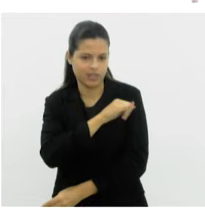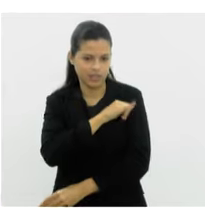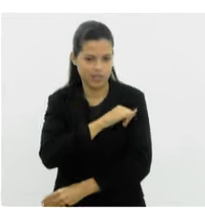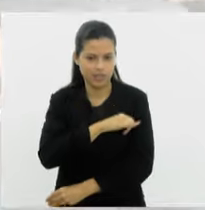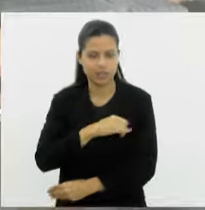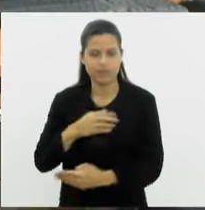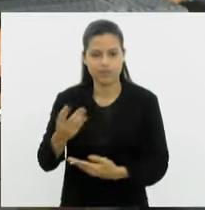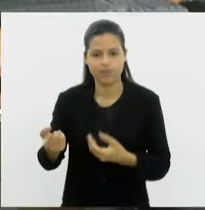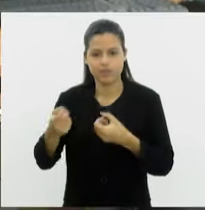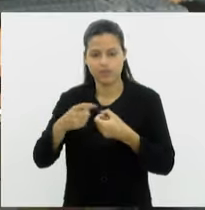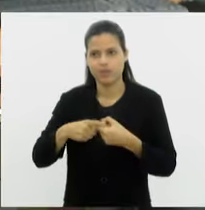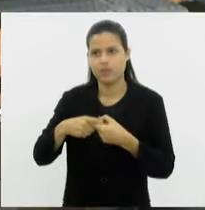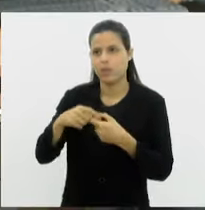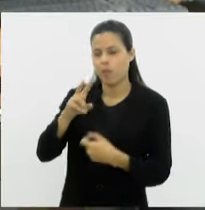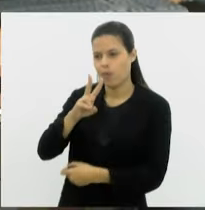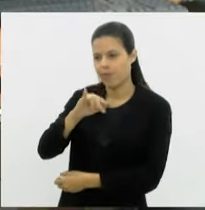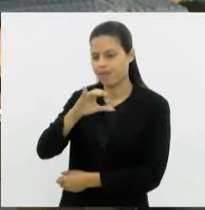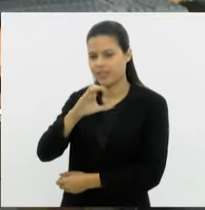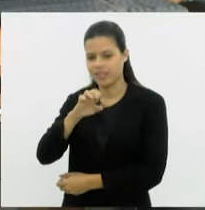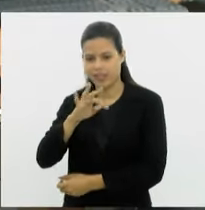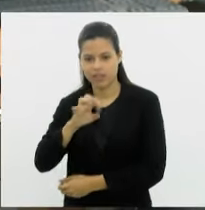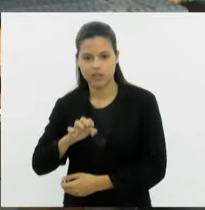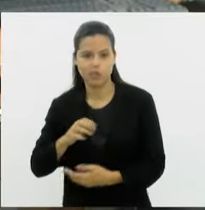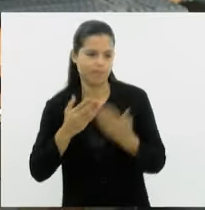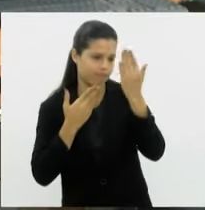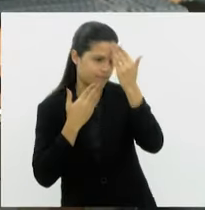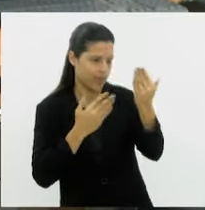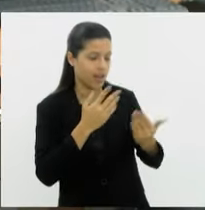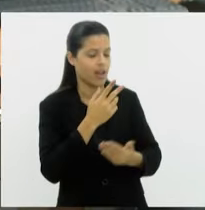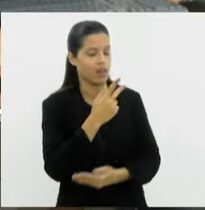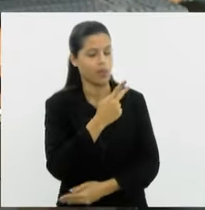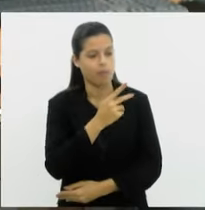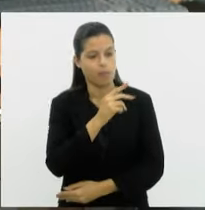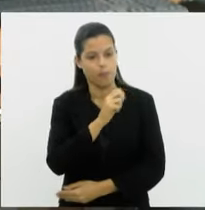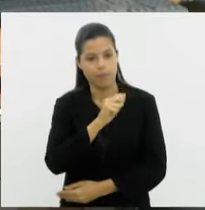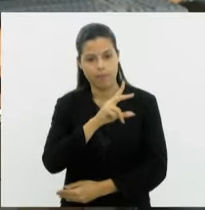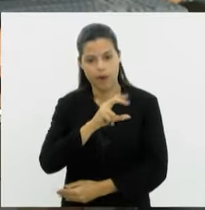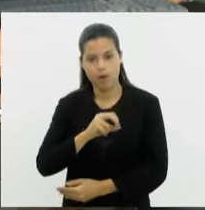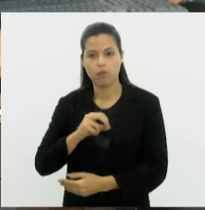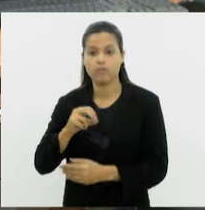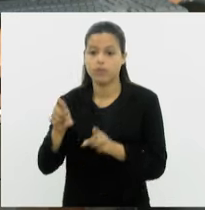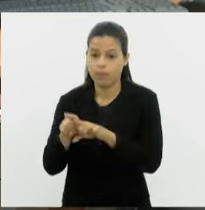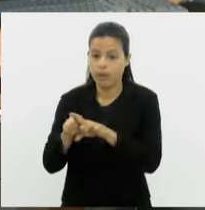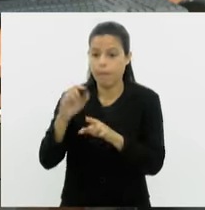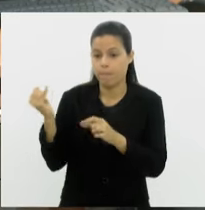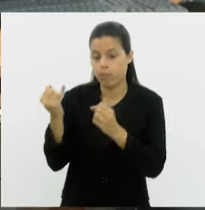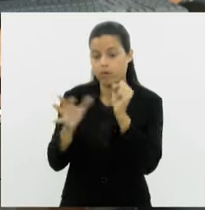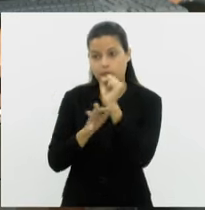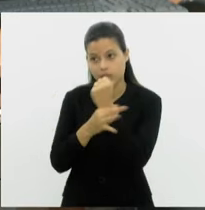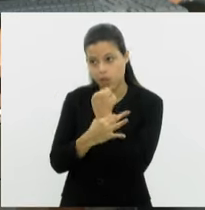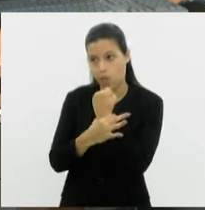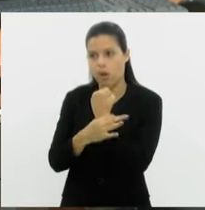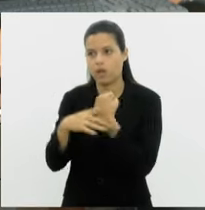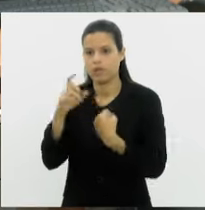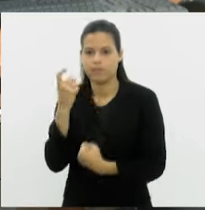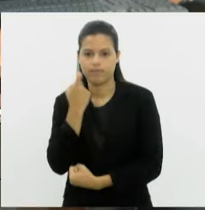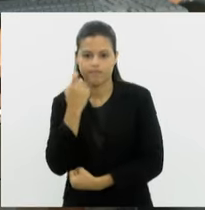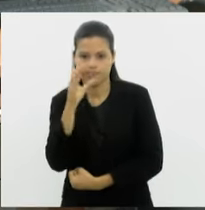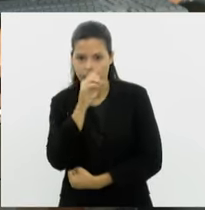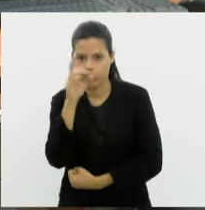estúdio. Obrigado, PV. É importante também que a gente tenha segurança, principalmente nos fins de semana. Obrigado, PV. Um bom dia para